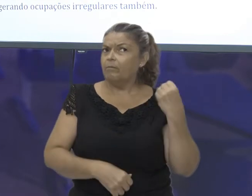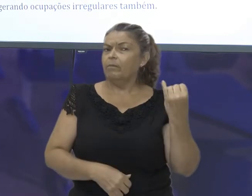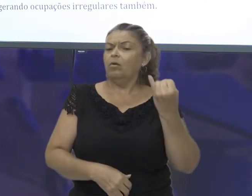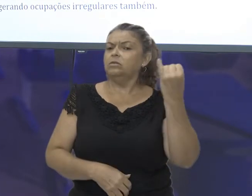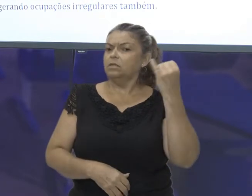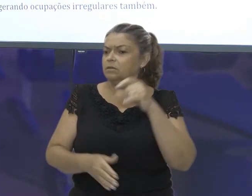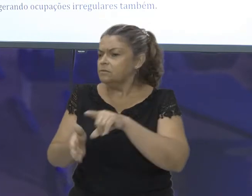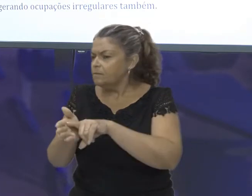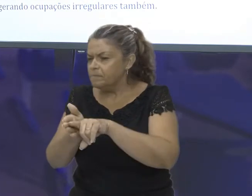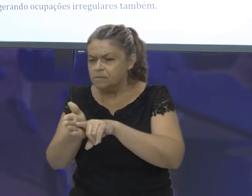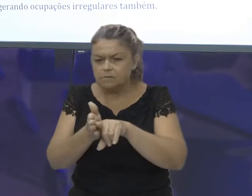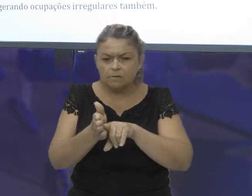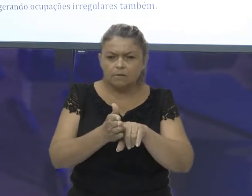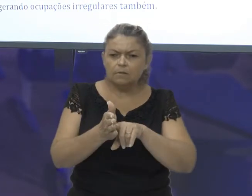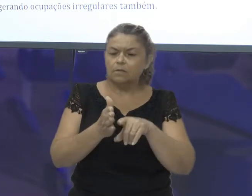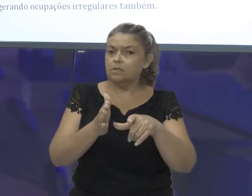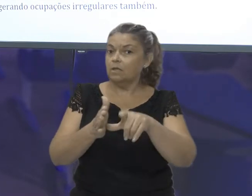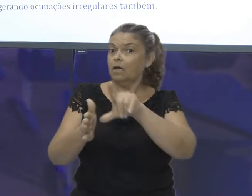porque